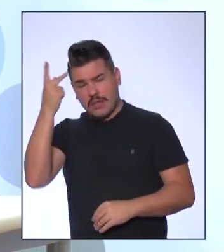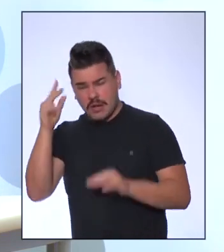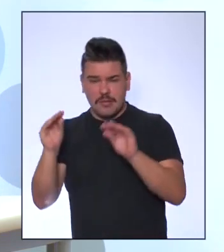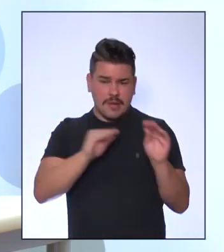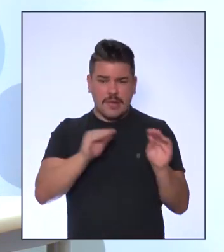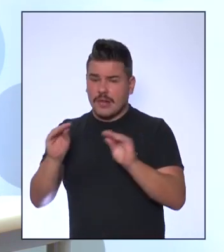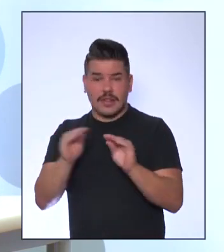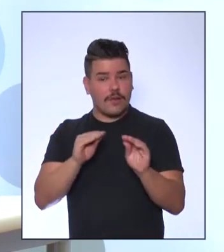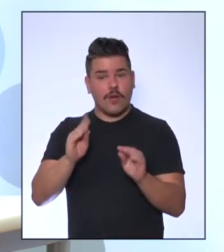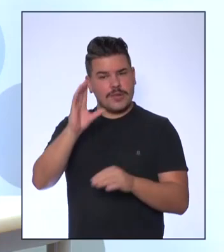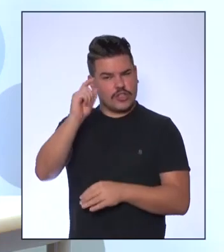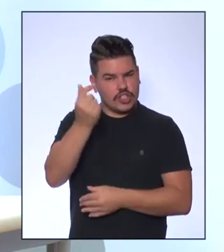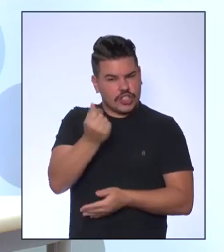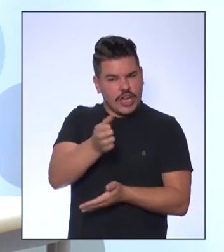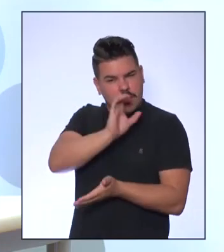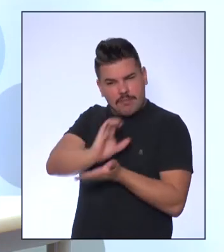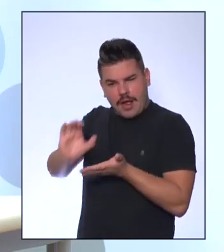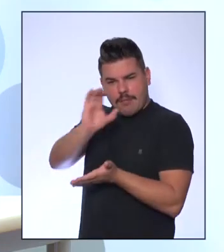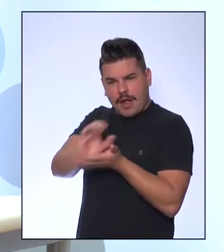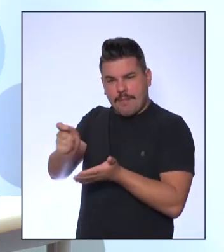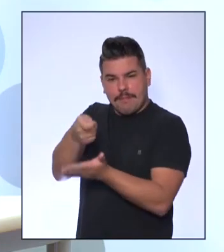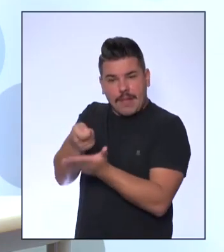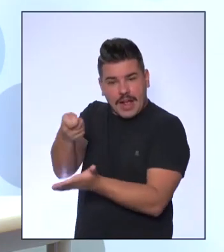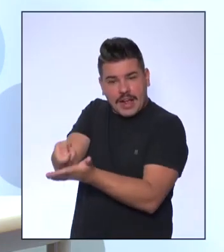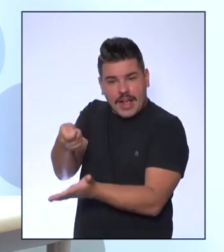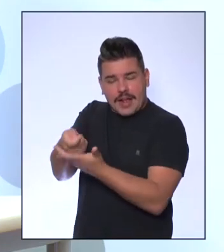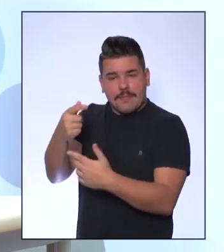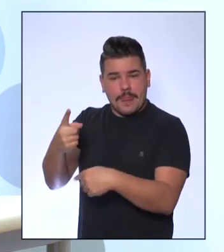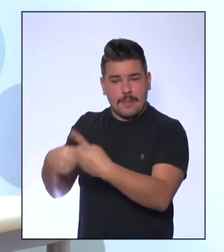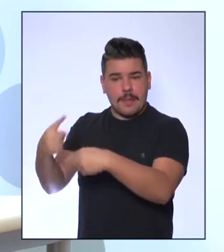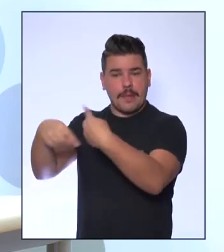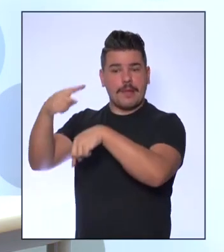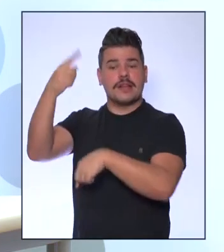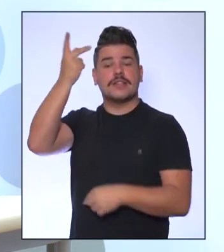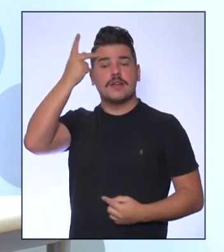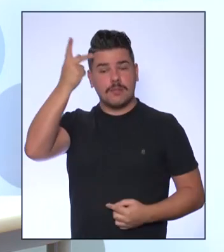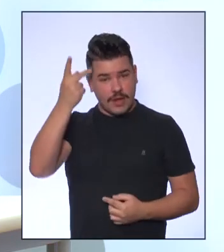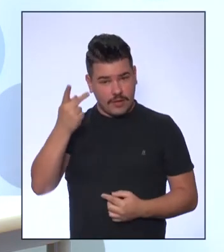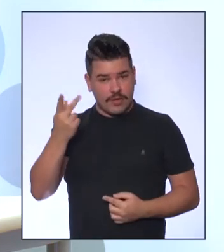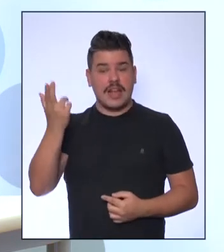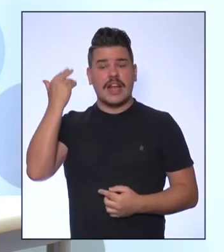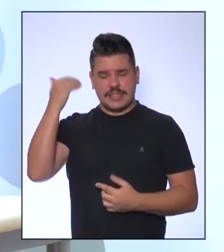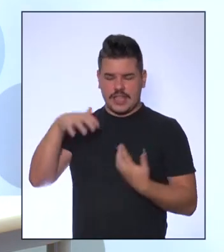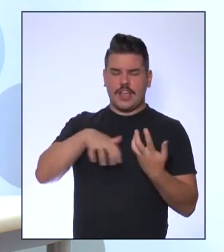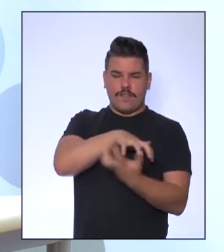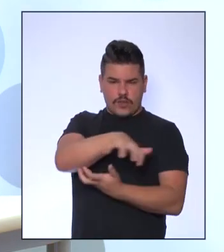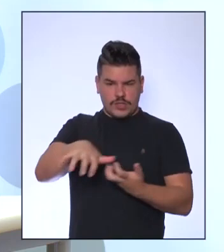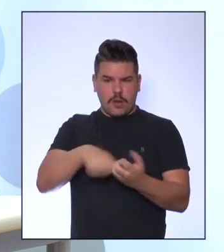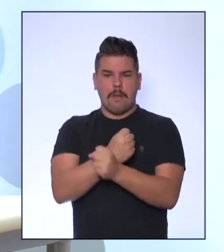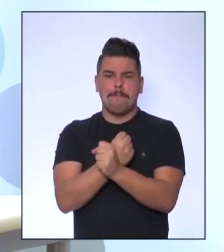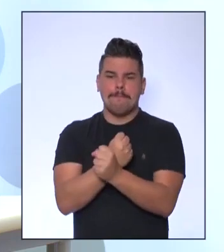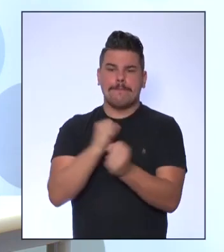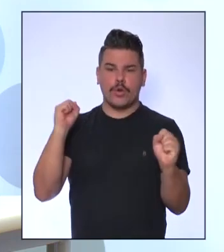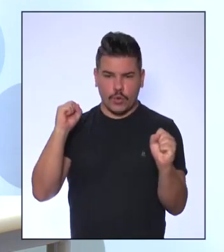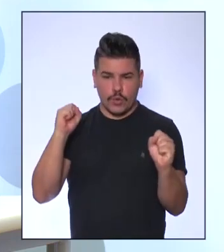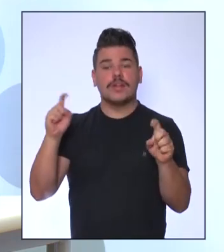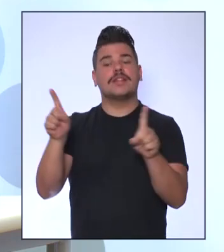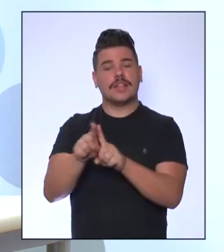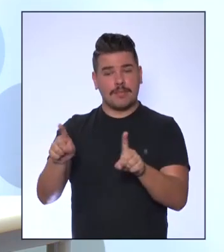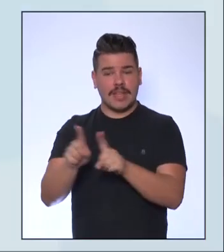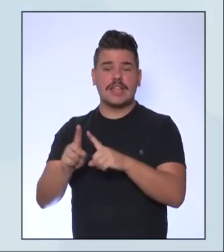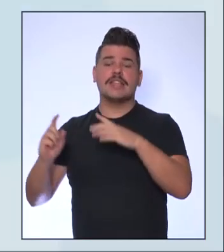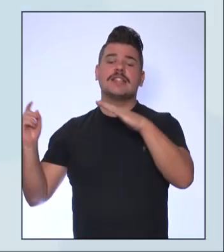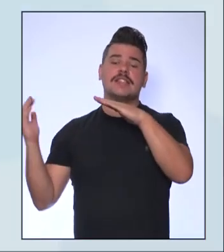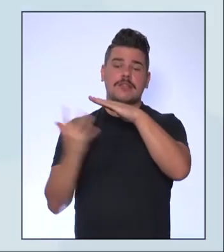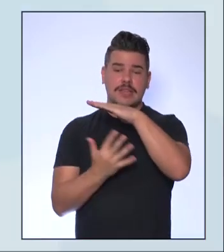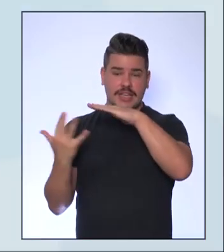na cidade de São Paulo. As transformações ocorreram por causa da abolição, mas também por causa da grande chegada dos imigrantes,